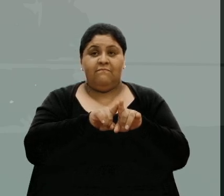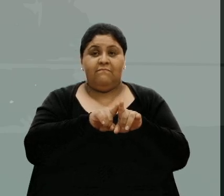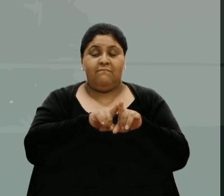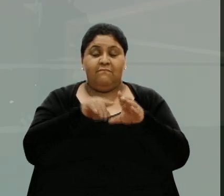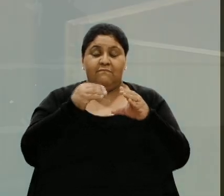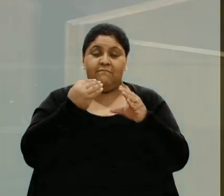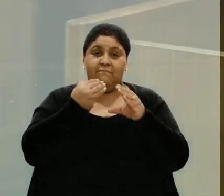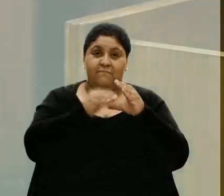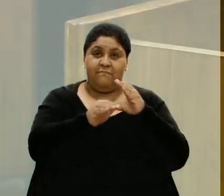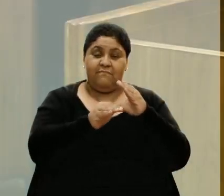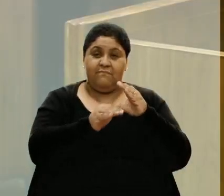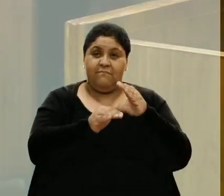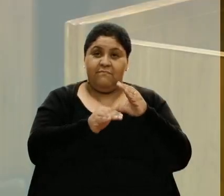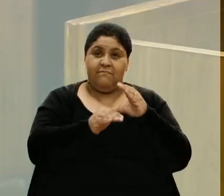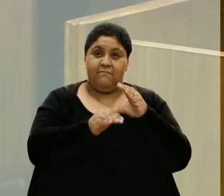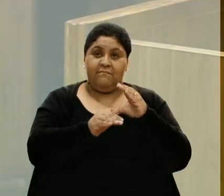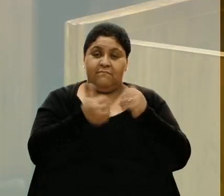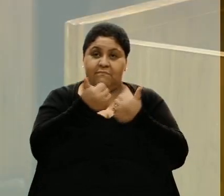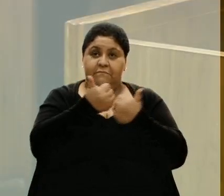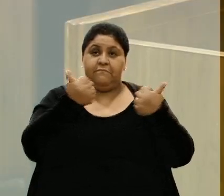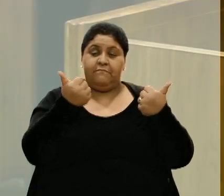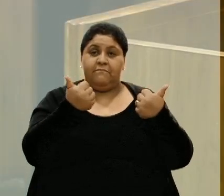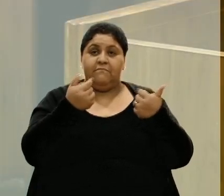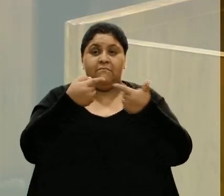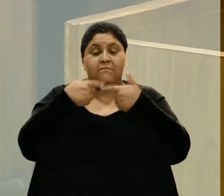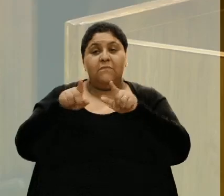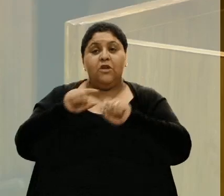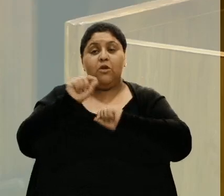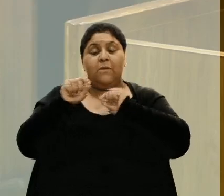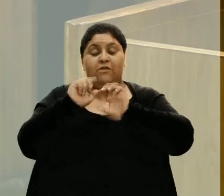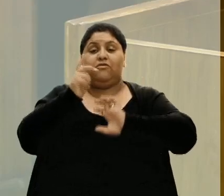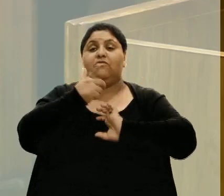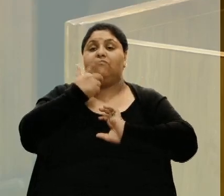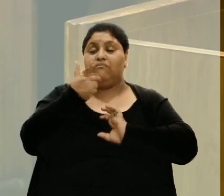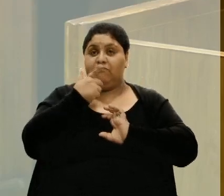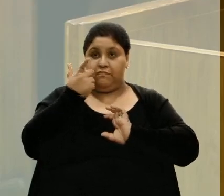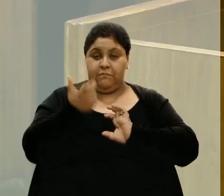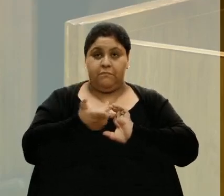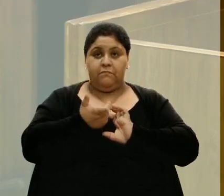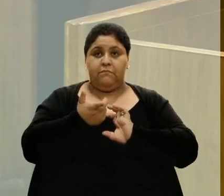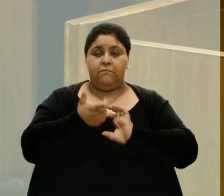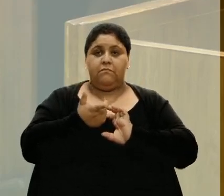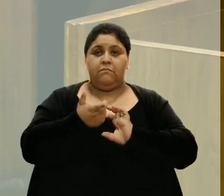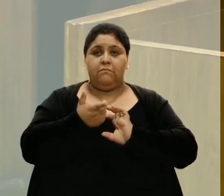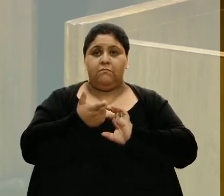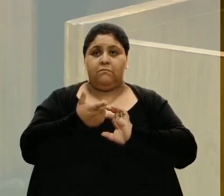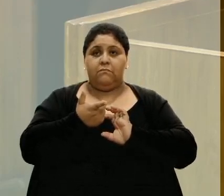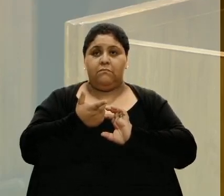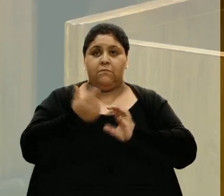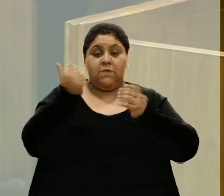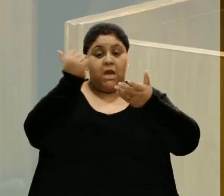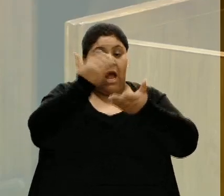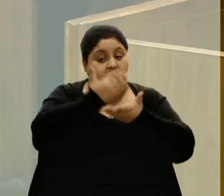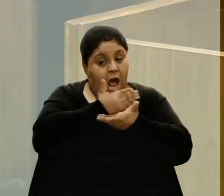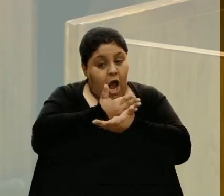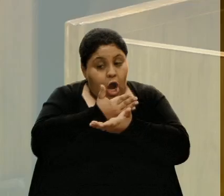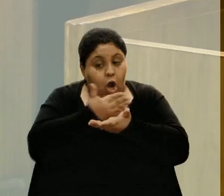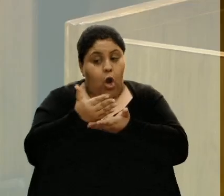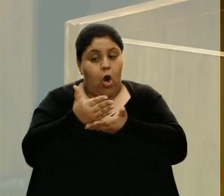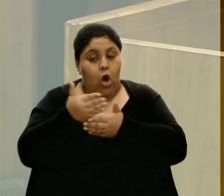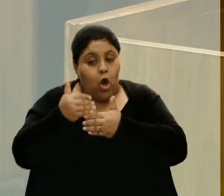encaminhou para a assessoria, mas o que foi dito é que daqui para frente